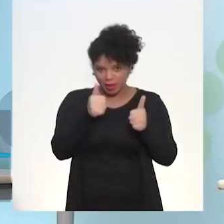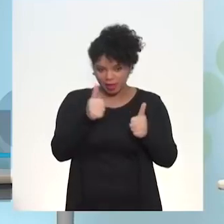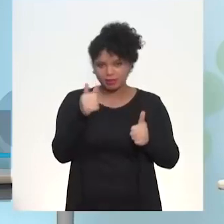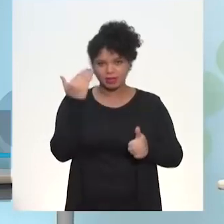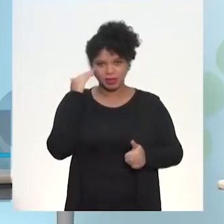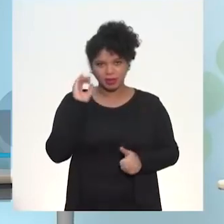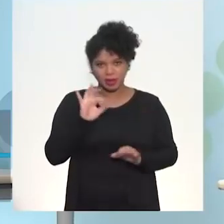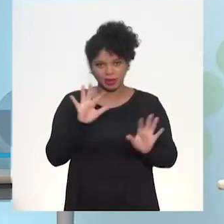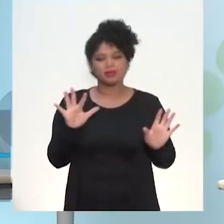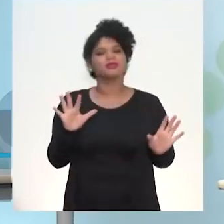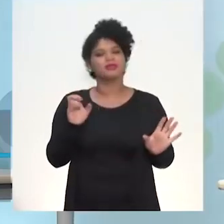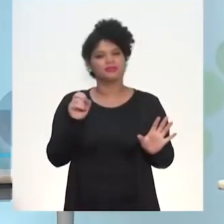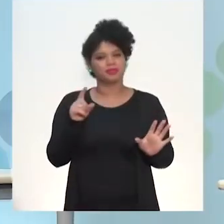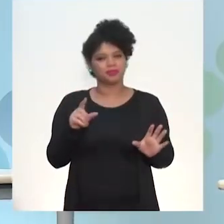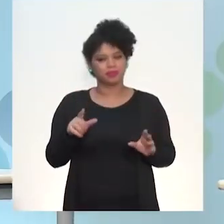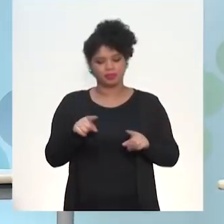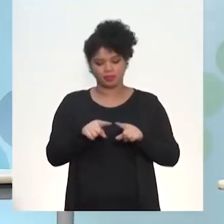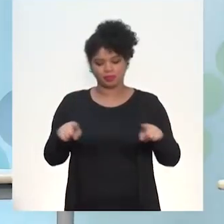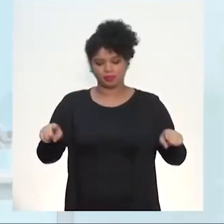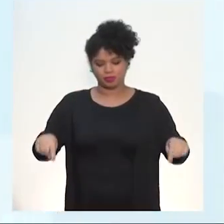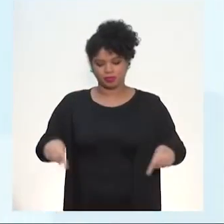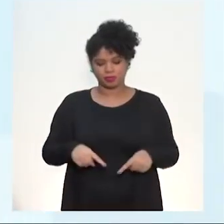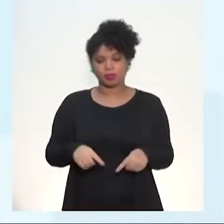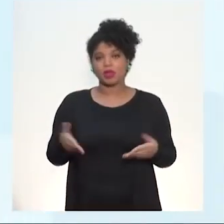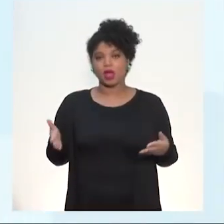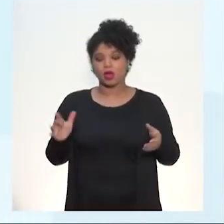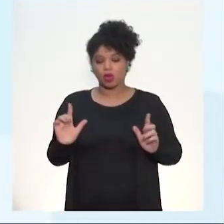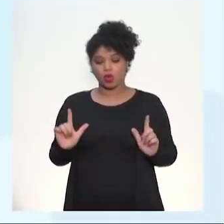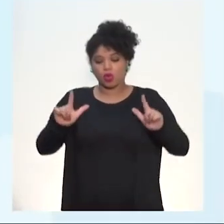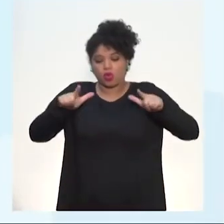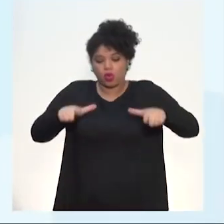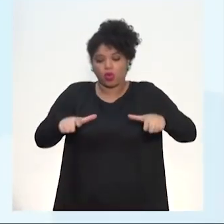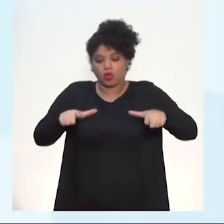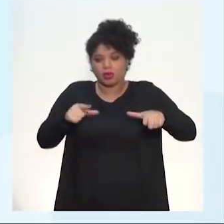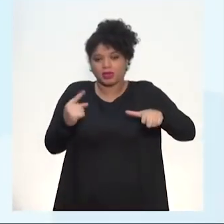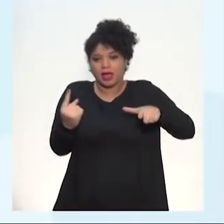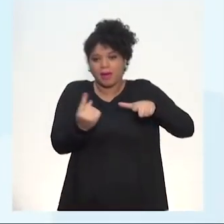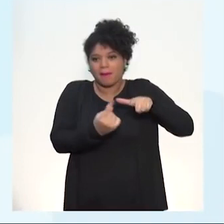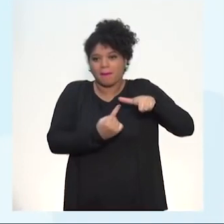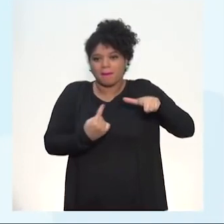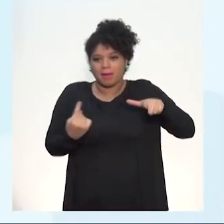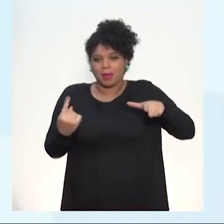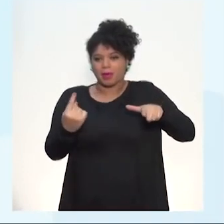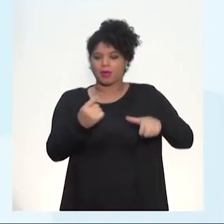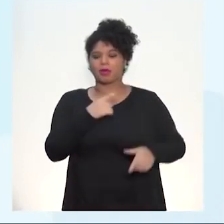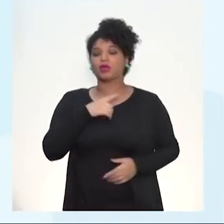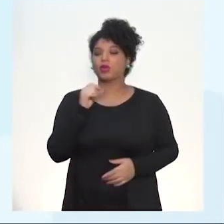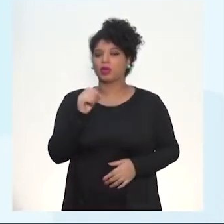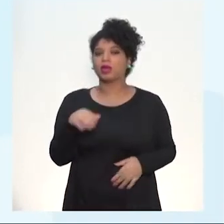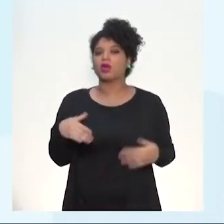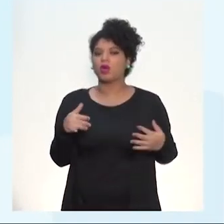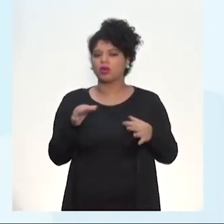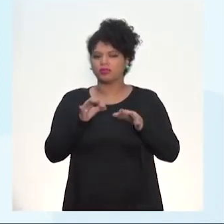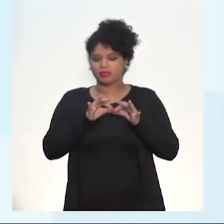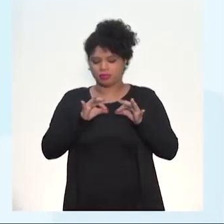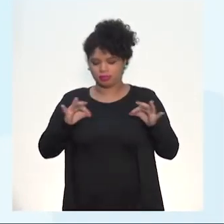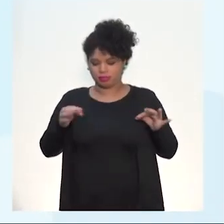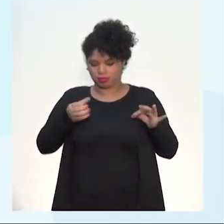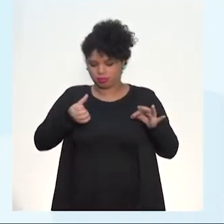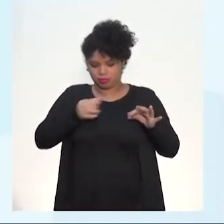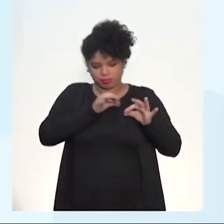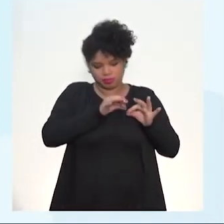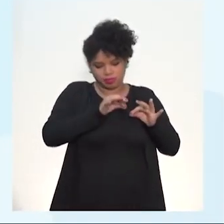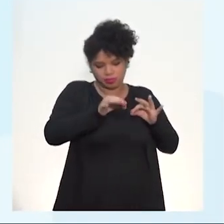parte de cima? Então, vamos lá, ó. Parte de cima, quais são as dimensões da parte de cima? 6 metros, 10 metros